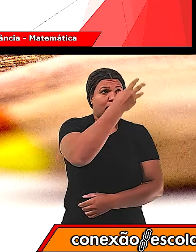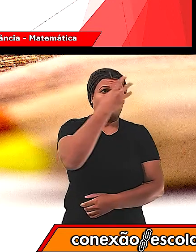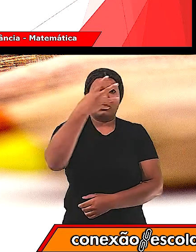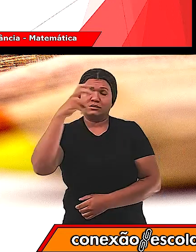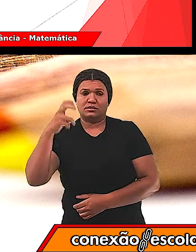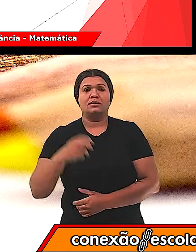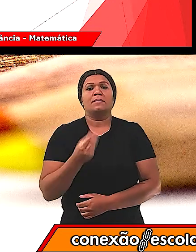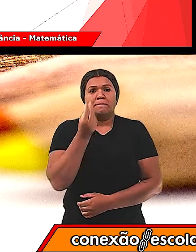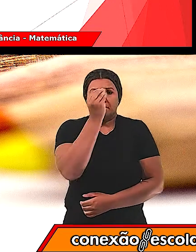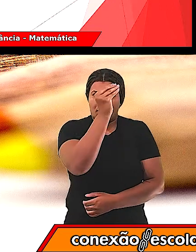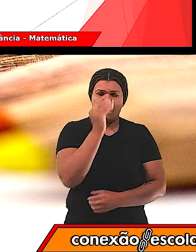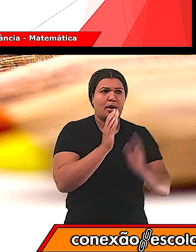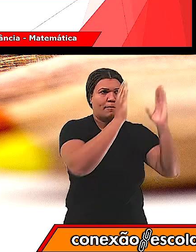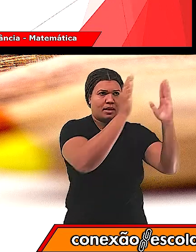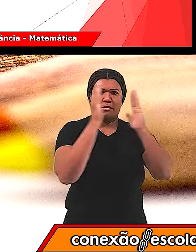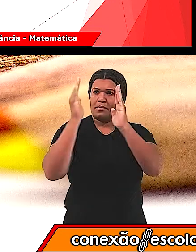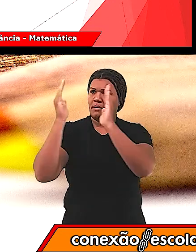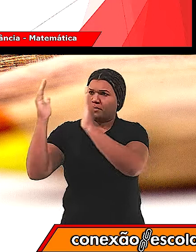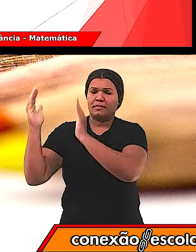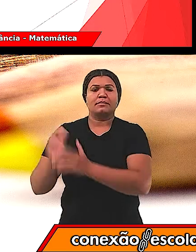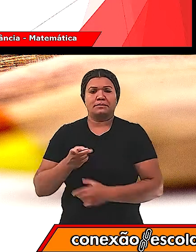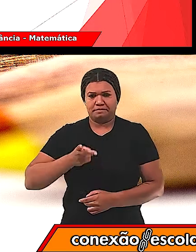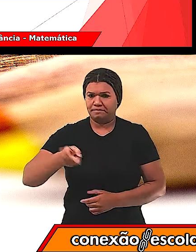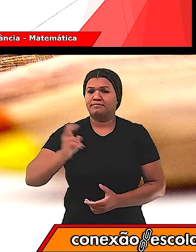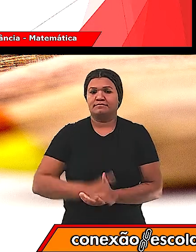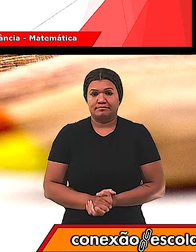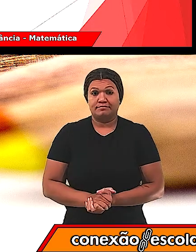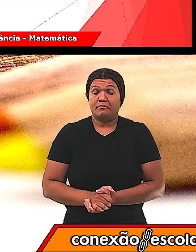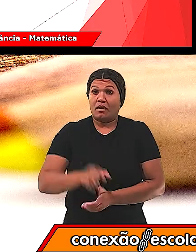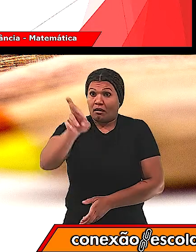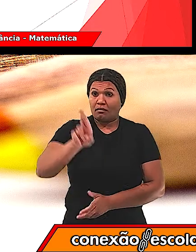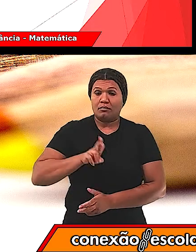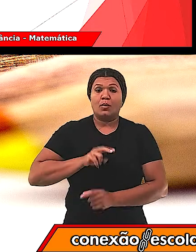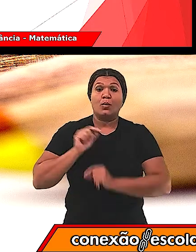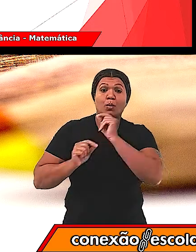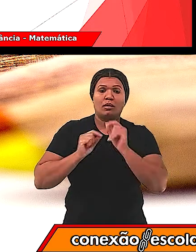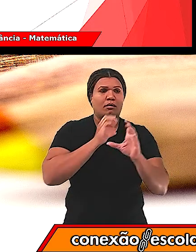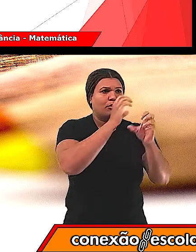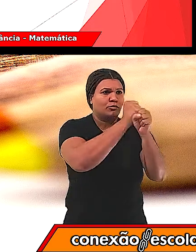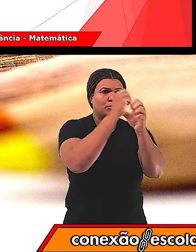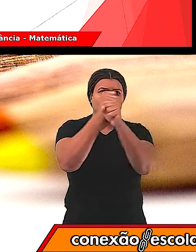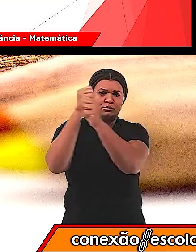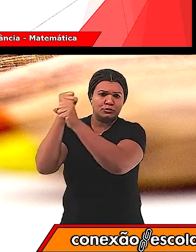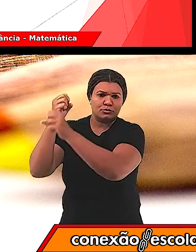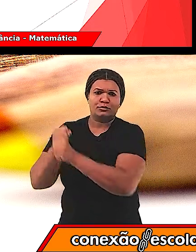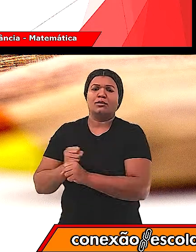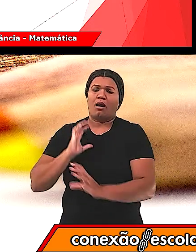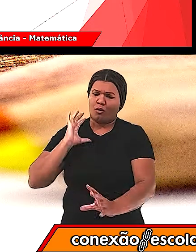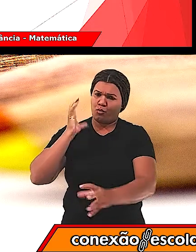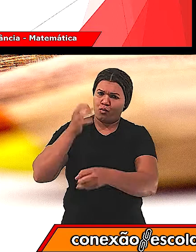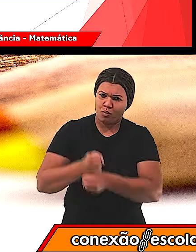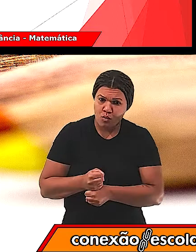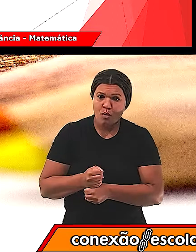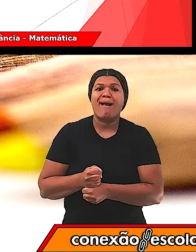terceira parcela, quarta parcela, e assim vai, tá bom? E o resultado é a soma ou o total de tudo